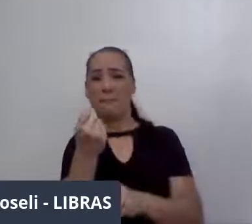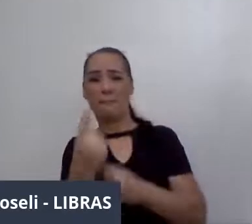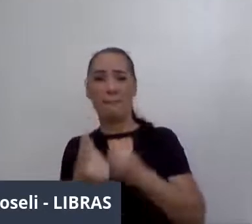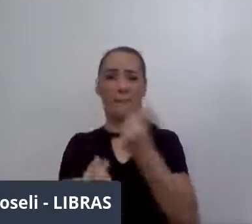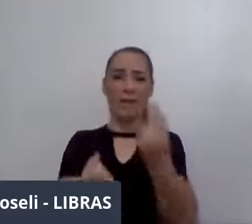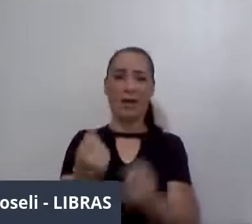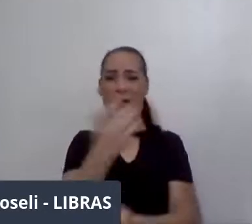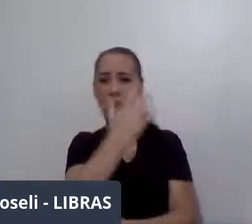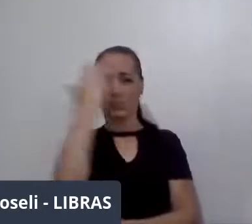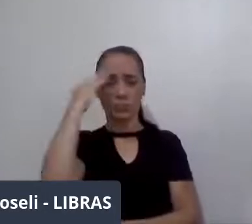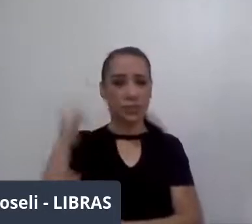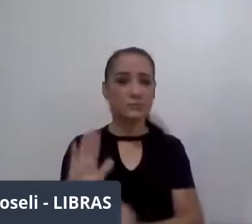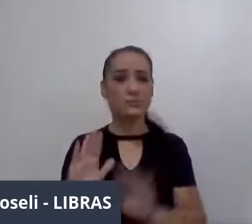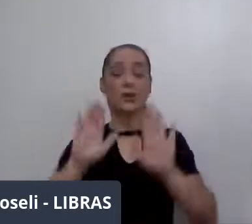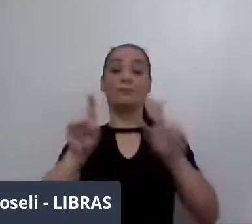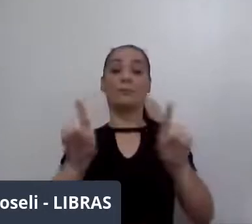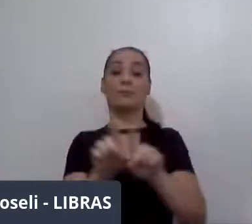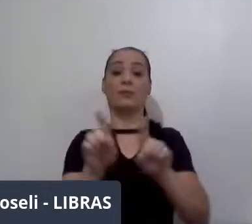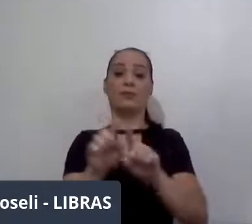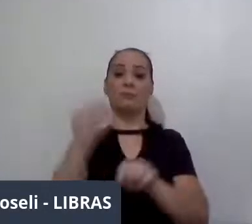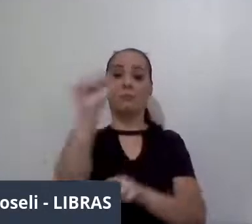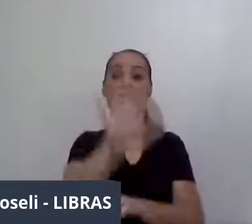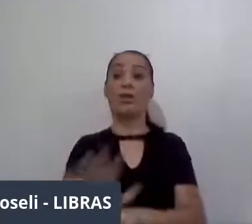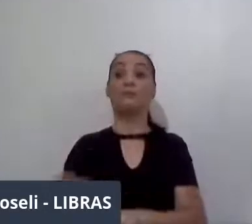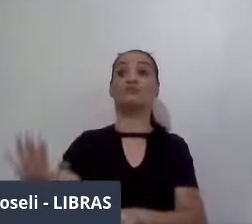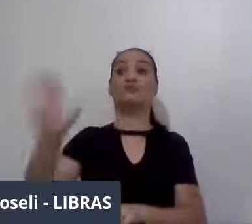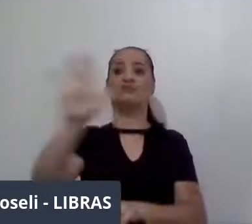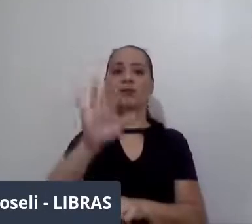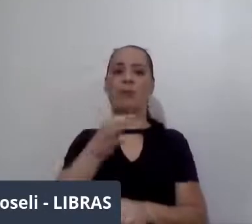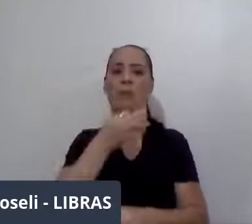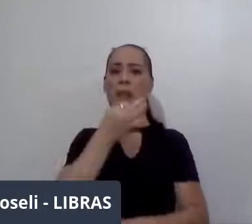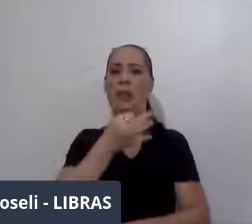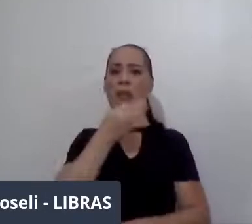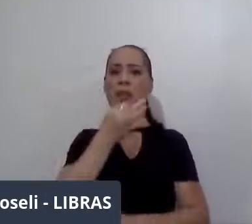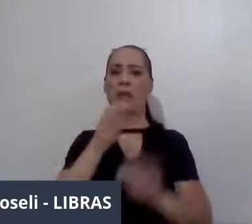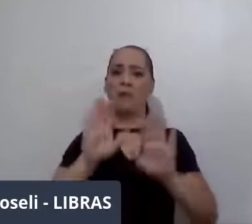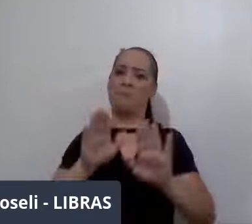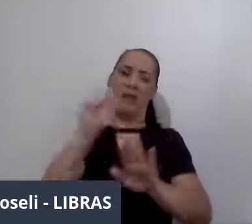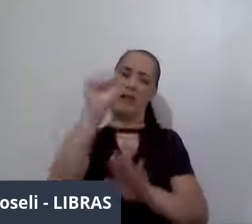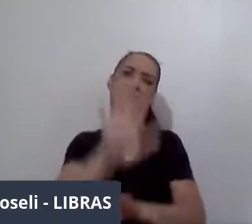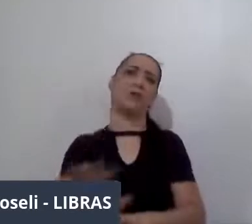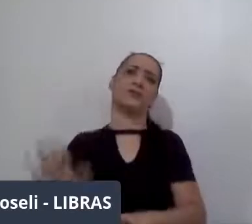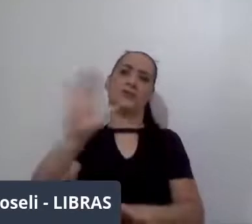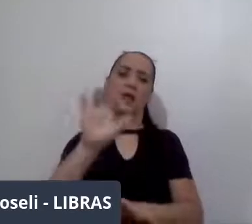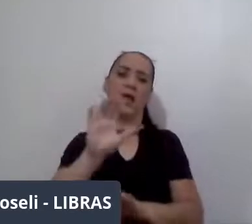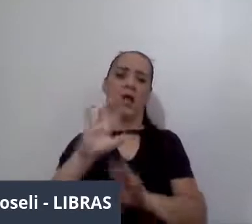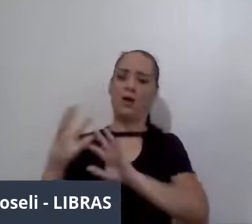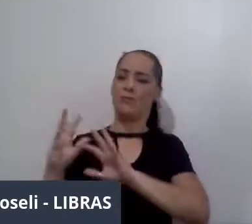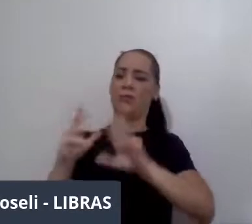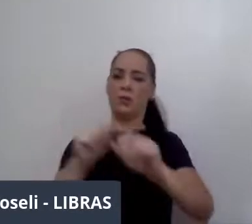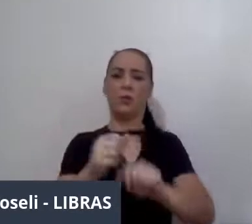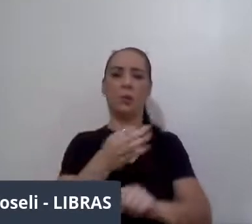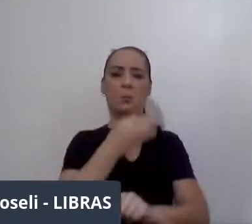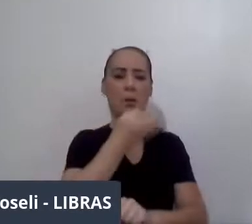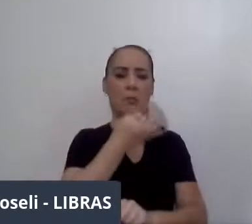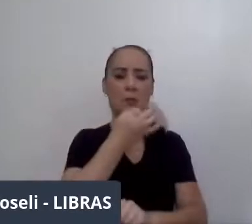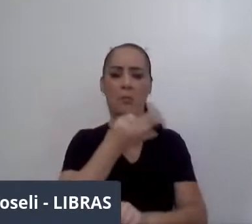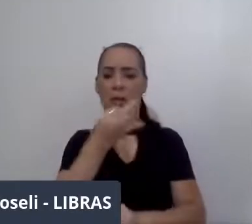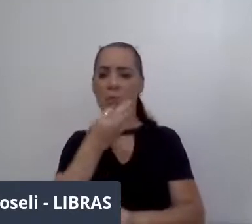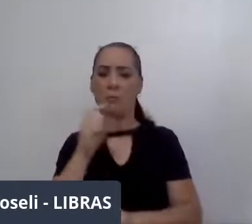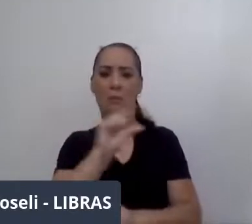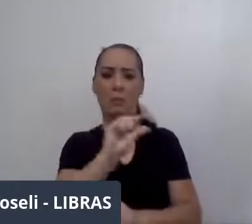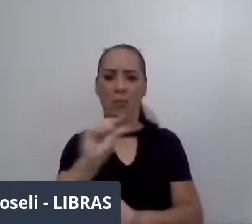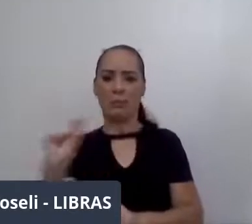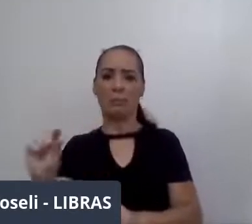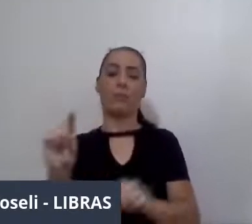temos muitos generalistas. Mas generalista é generalista, fala de tudo um pouco. E momentos como esse é fundamental, eu já